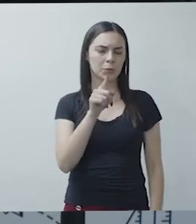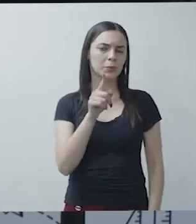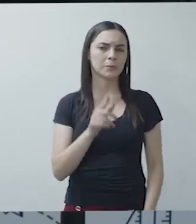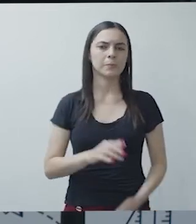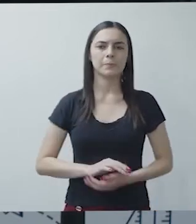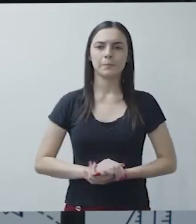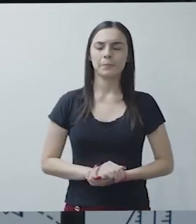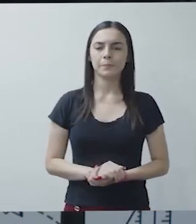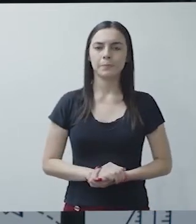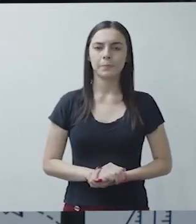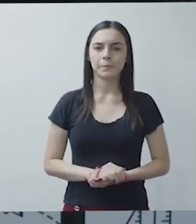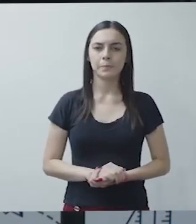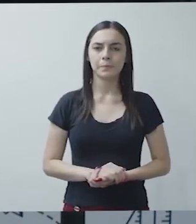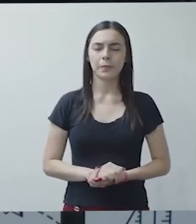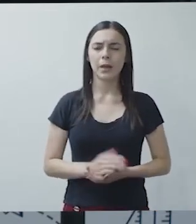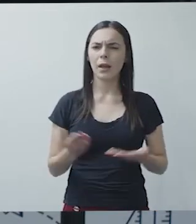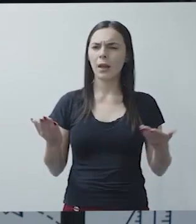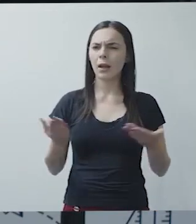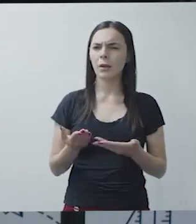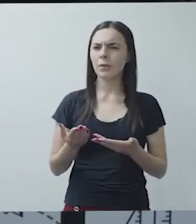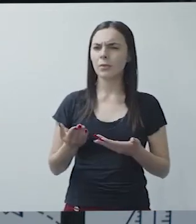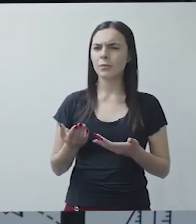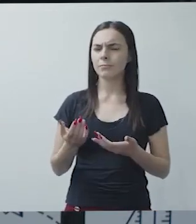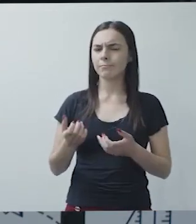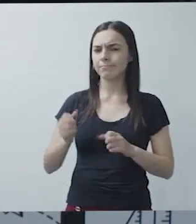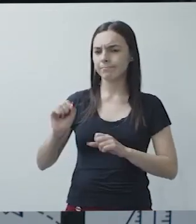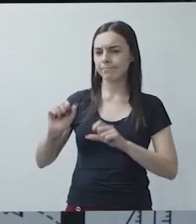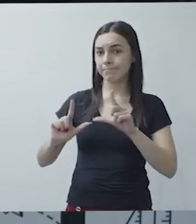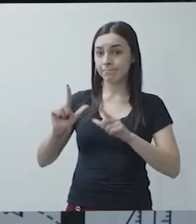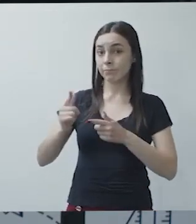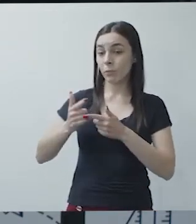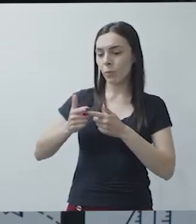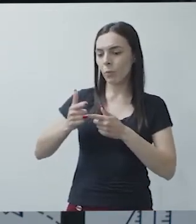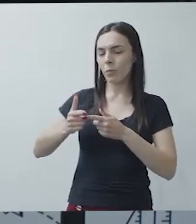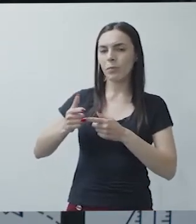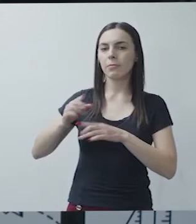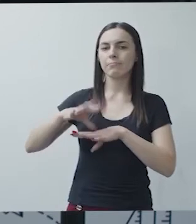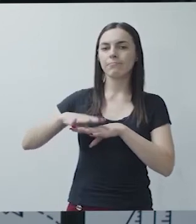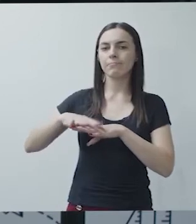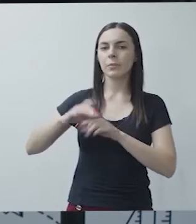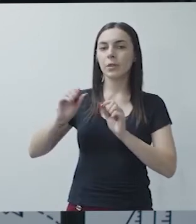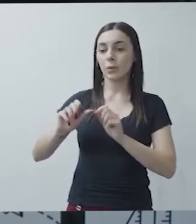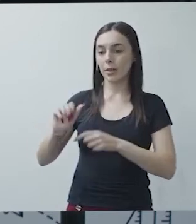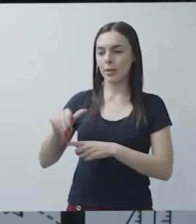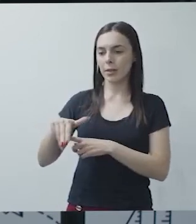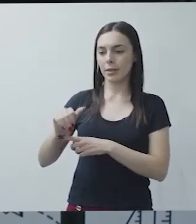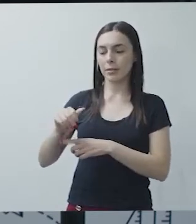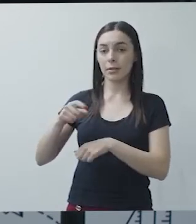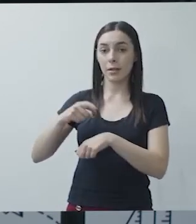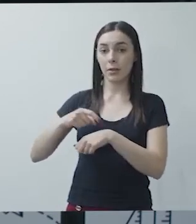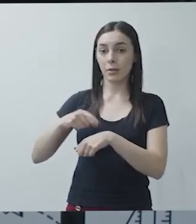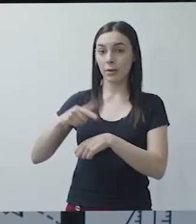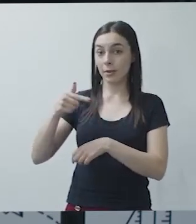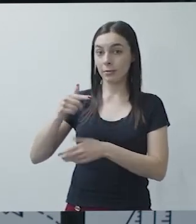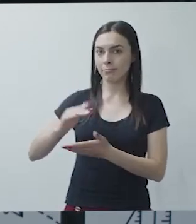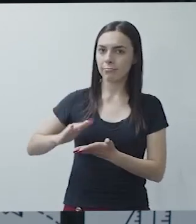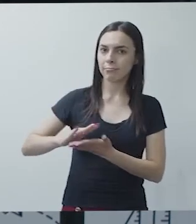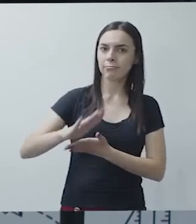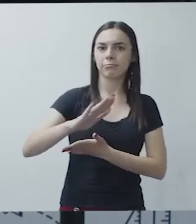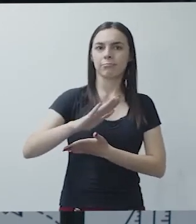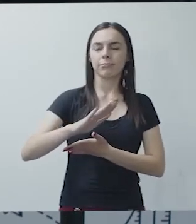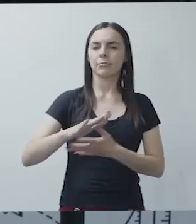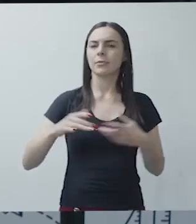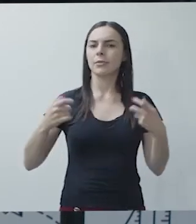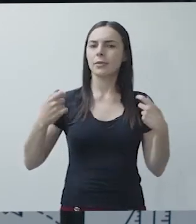Aqui. Observando lá no nosso problema, a Ana precisa sair às 7 horas. Então,